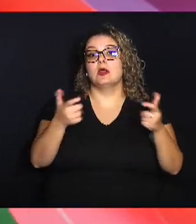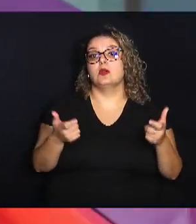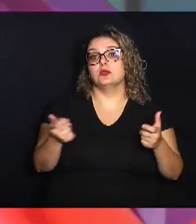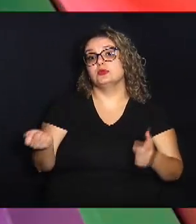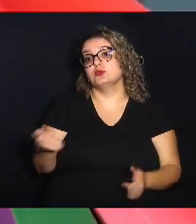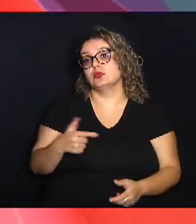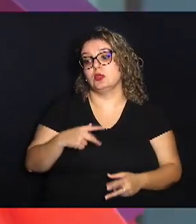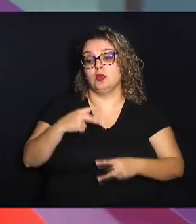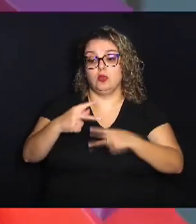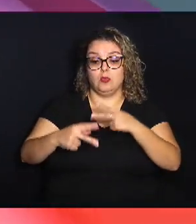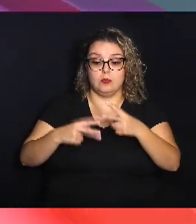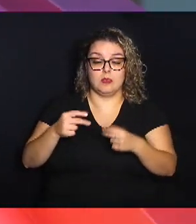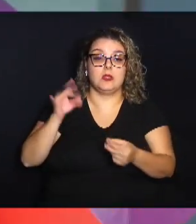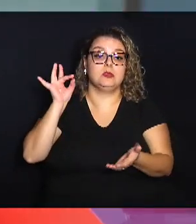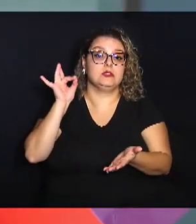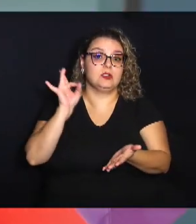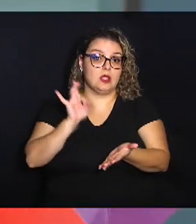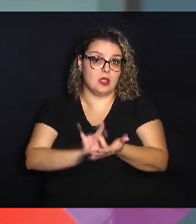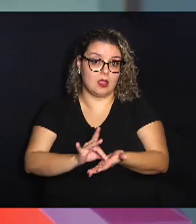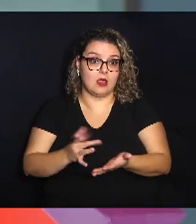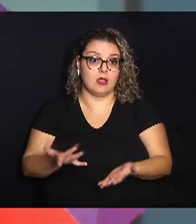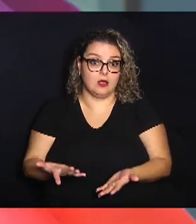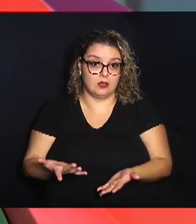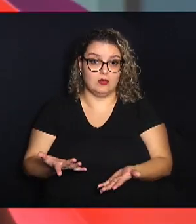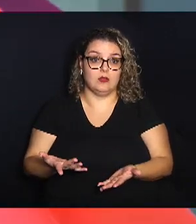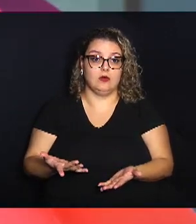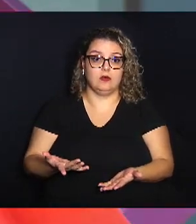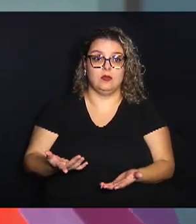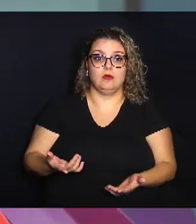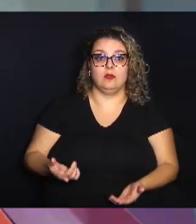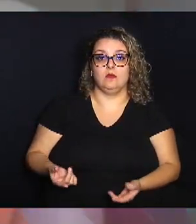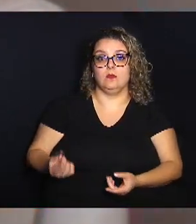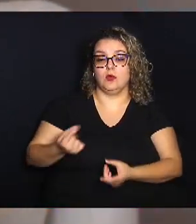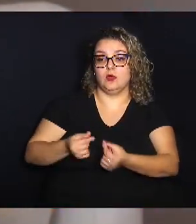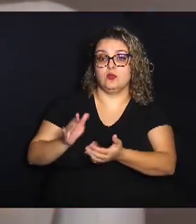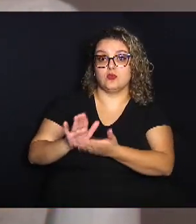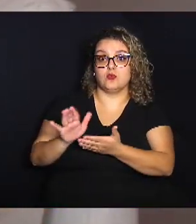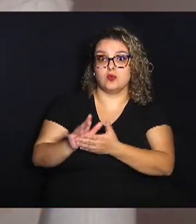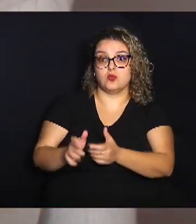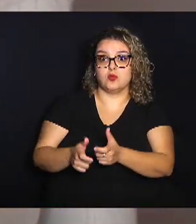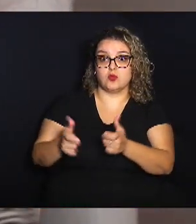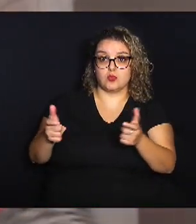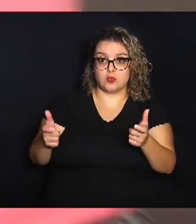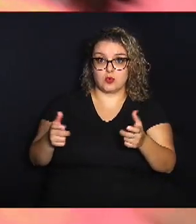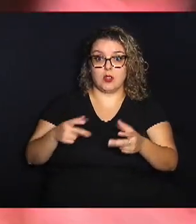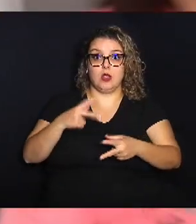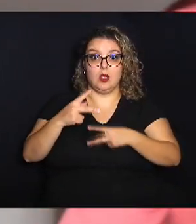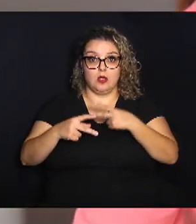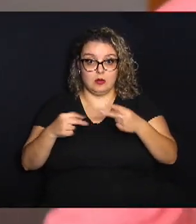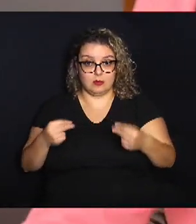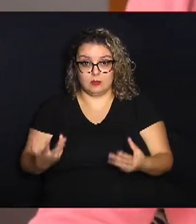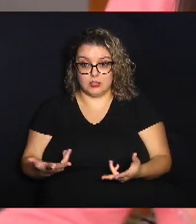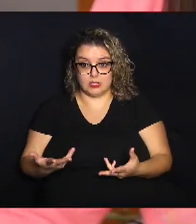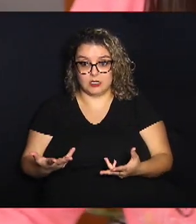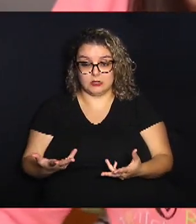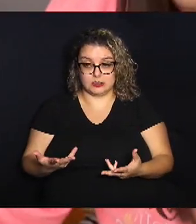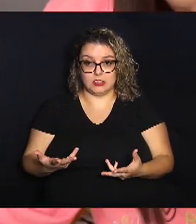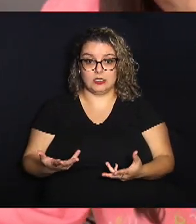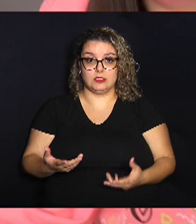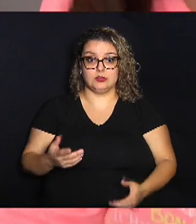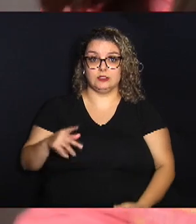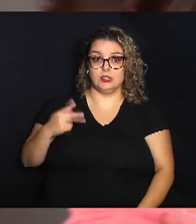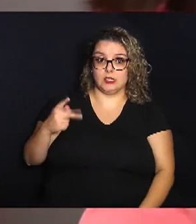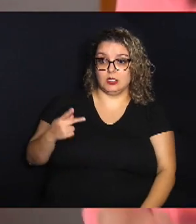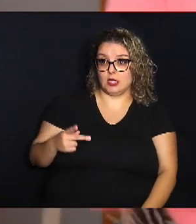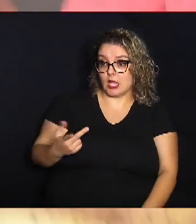do que, de fato, você fazer um dispêndio em relação a um presente, que ela não